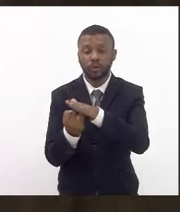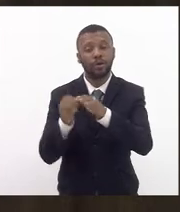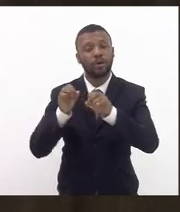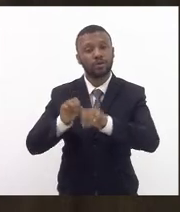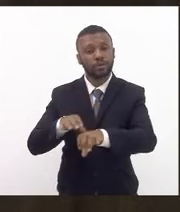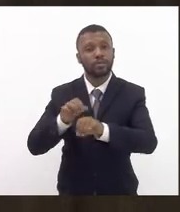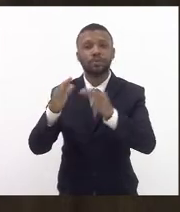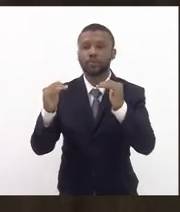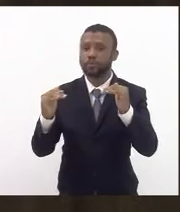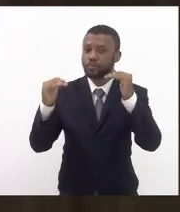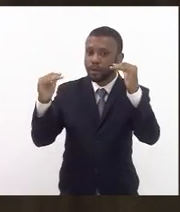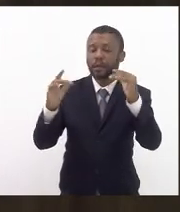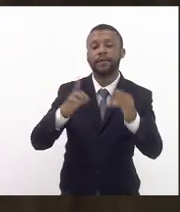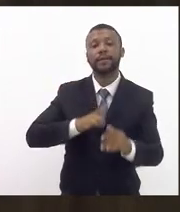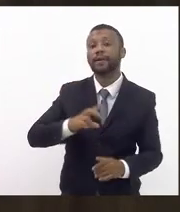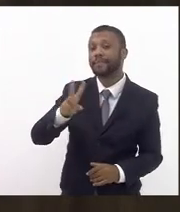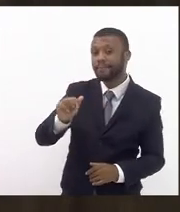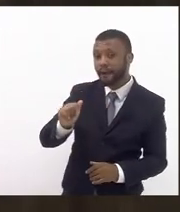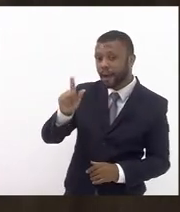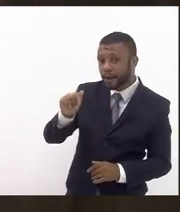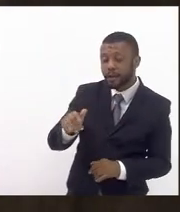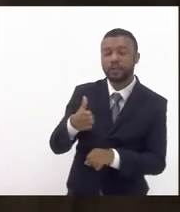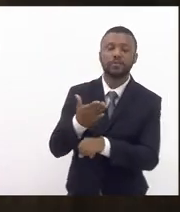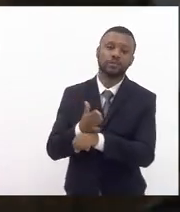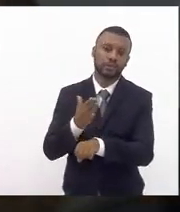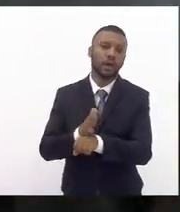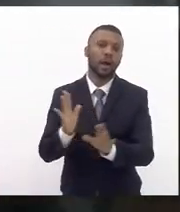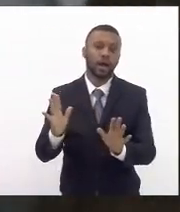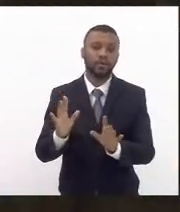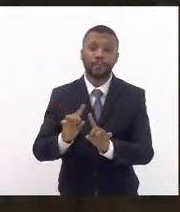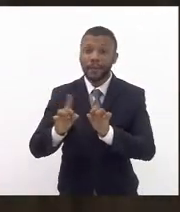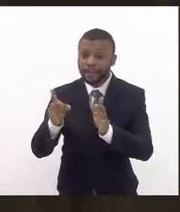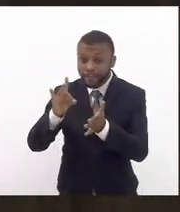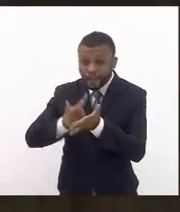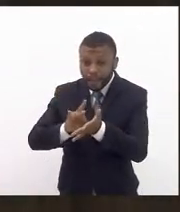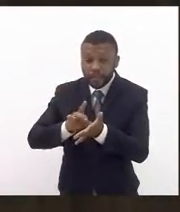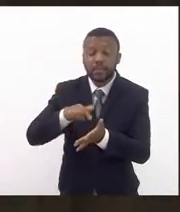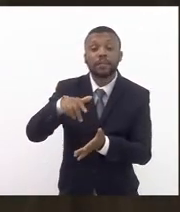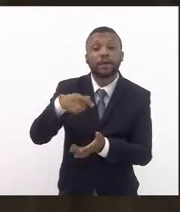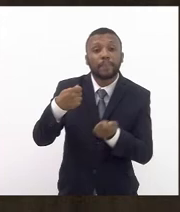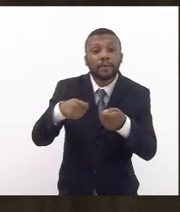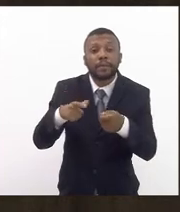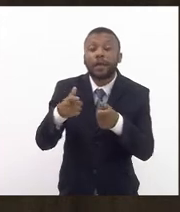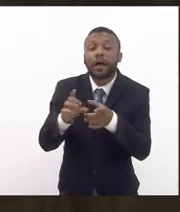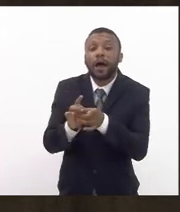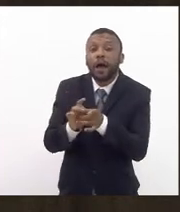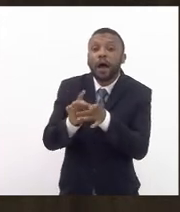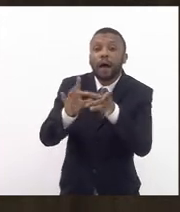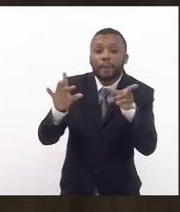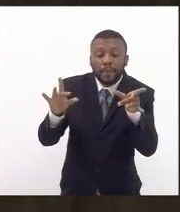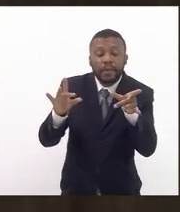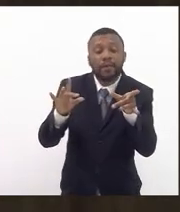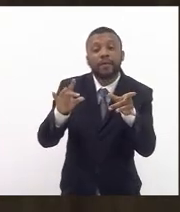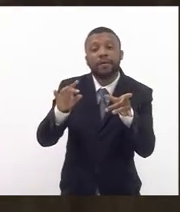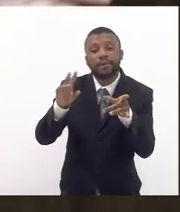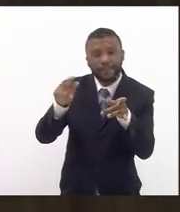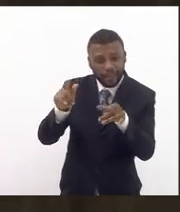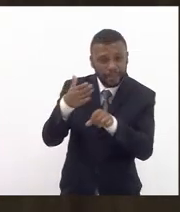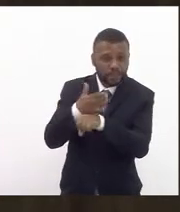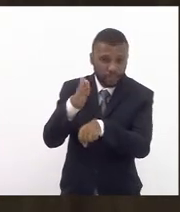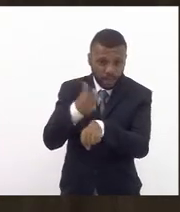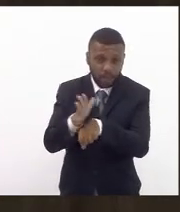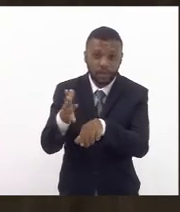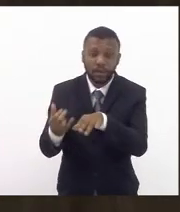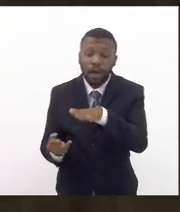superior abram vagas de estágio, quando, na verdade, quem tem que abrir vaga de estágio são as instituições que